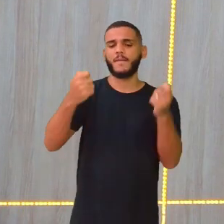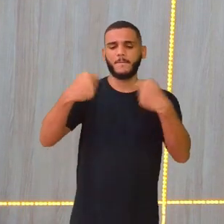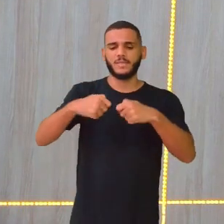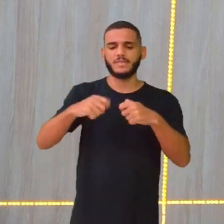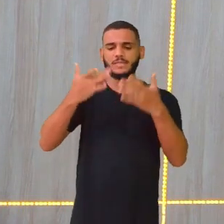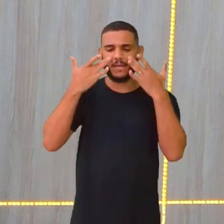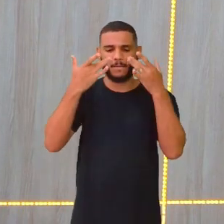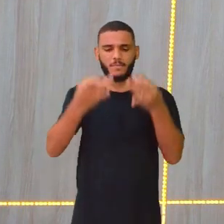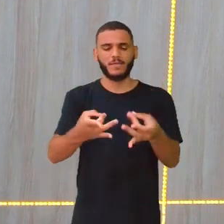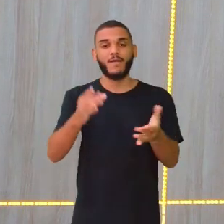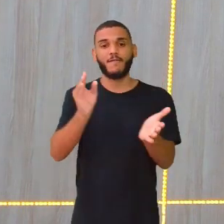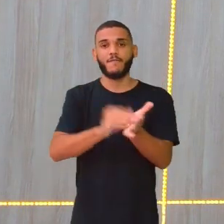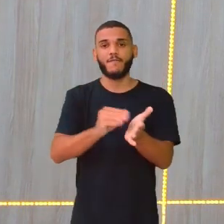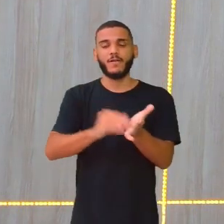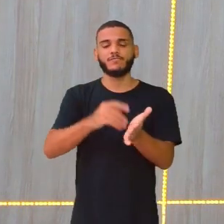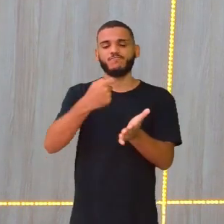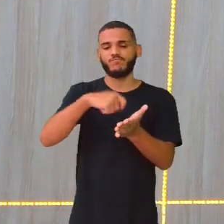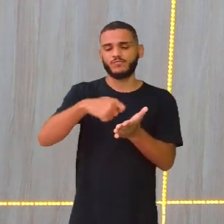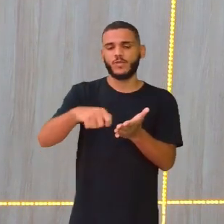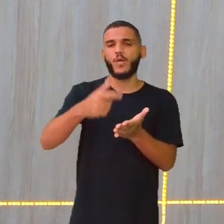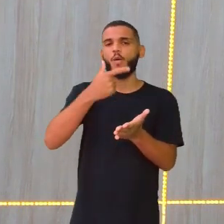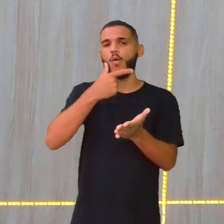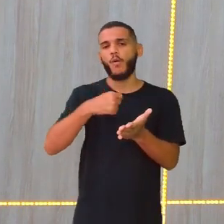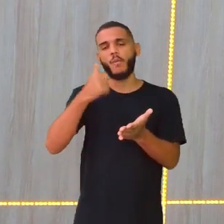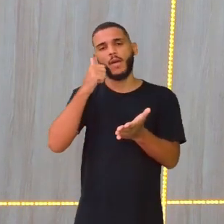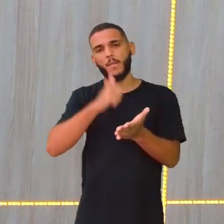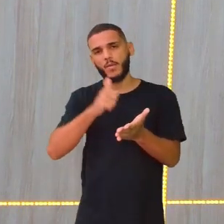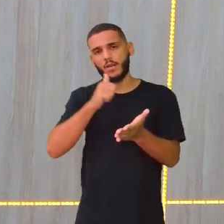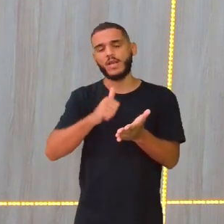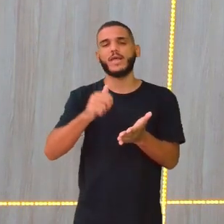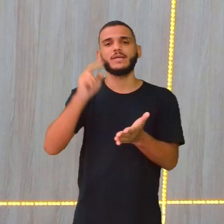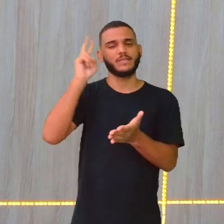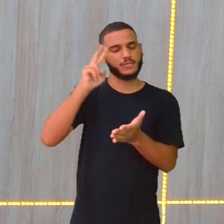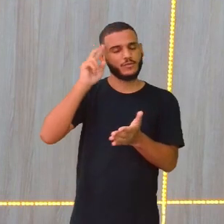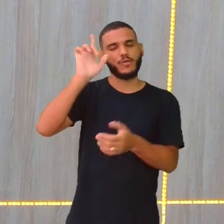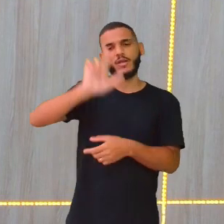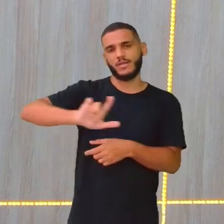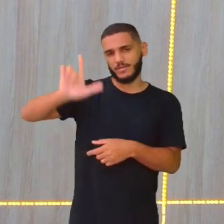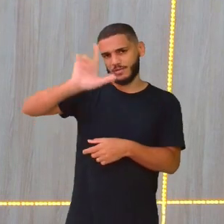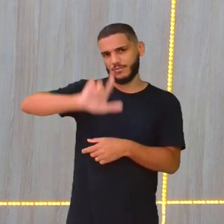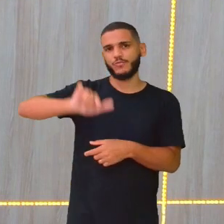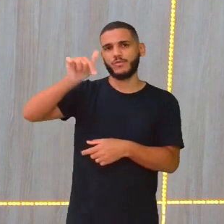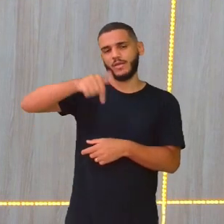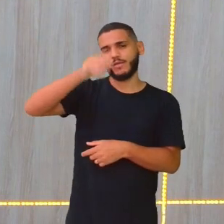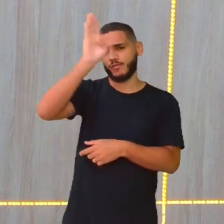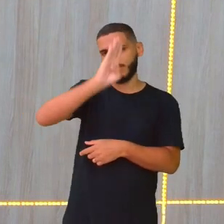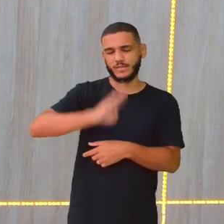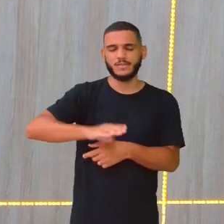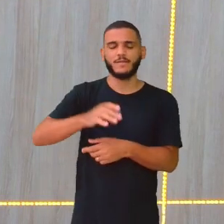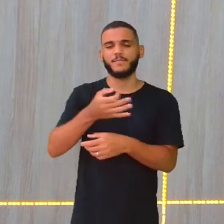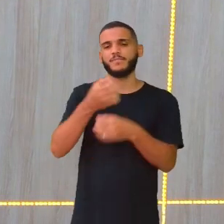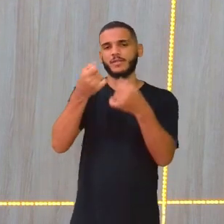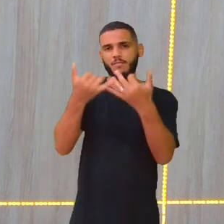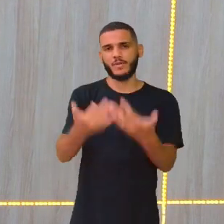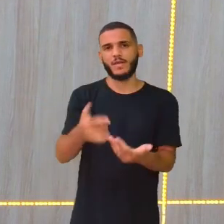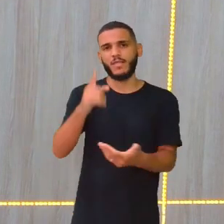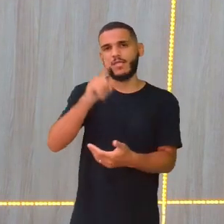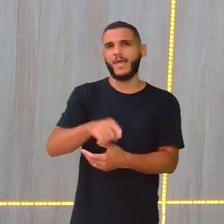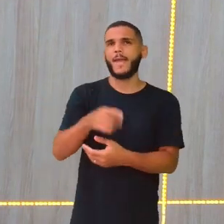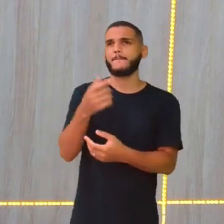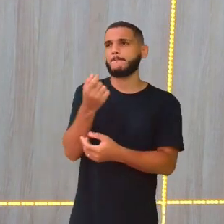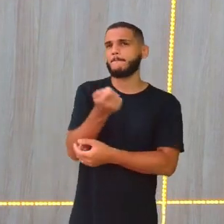observar a ausência de escritoras e escritores negros na história da literatura. Quando citados, parecem até que são